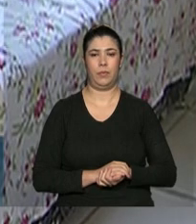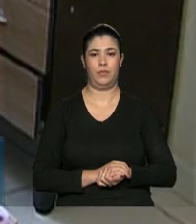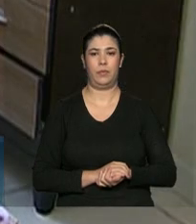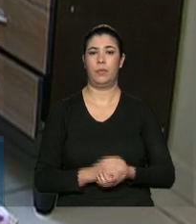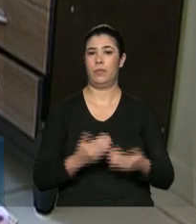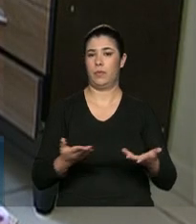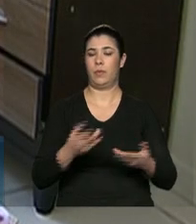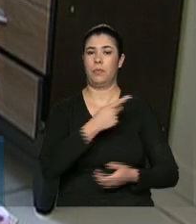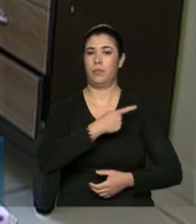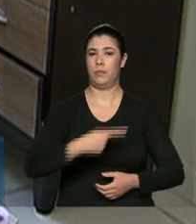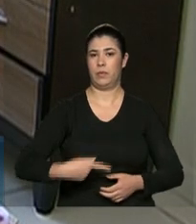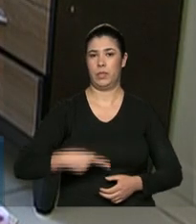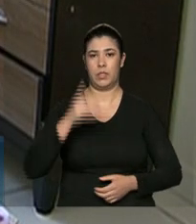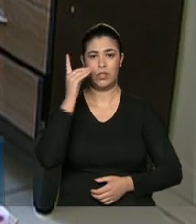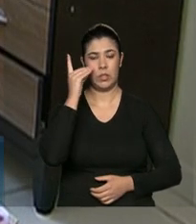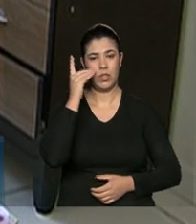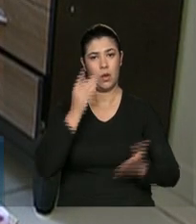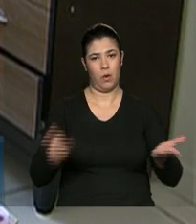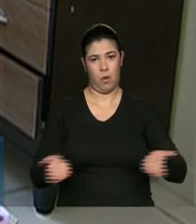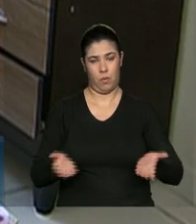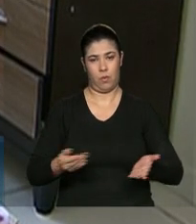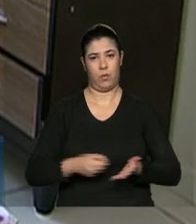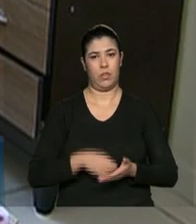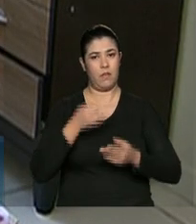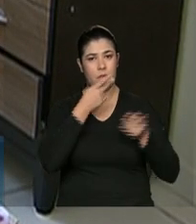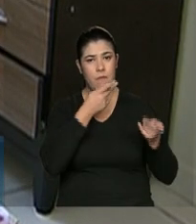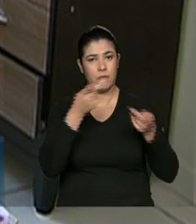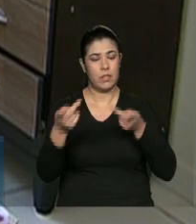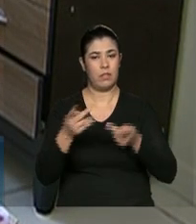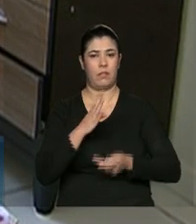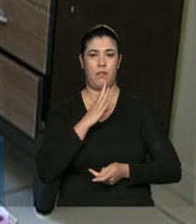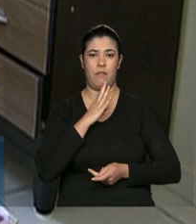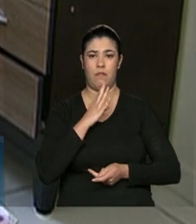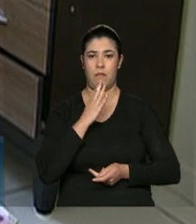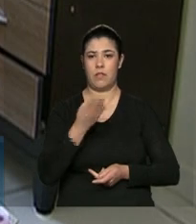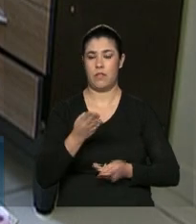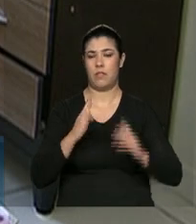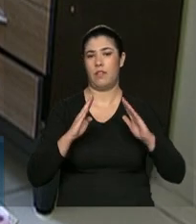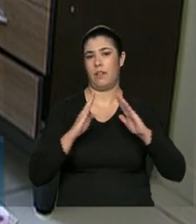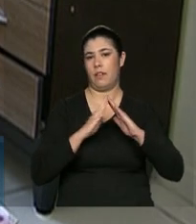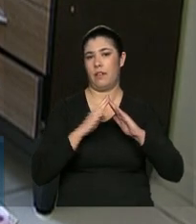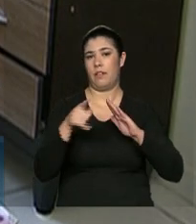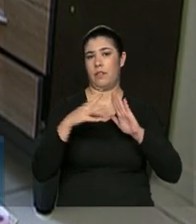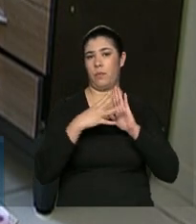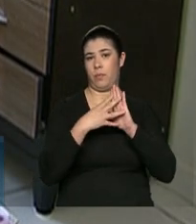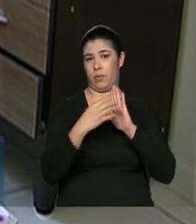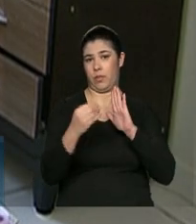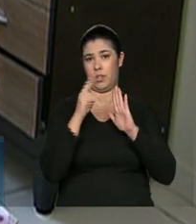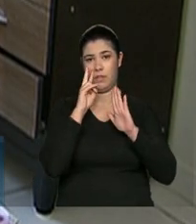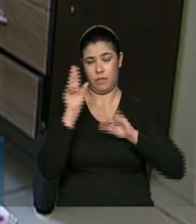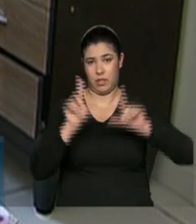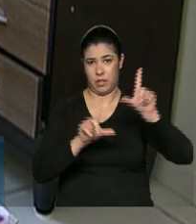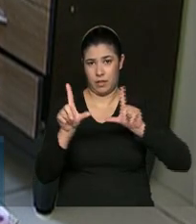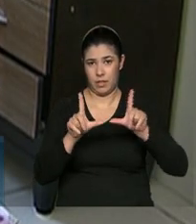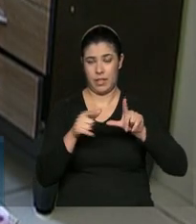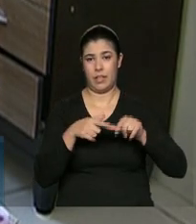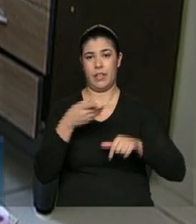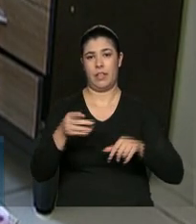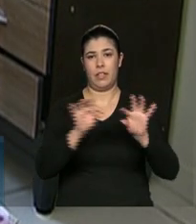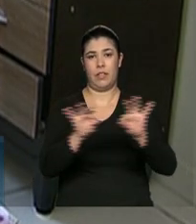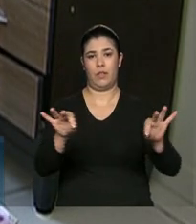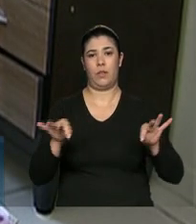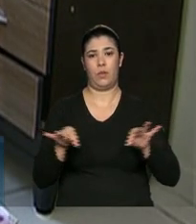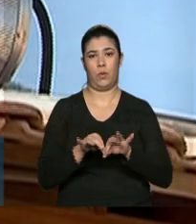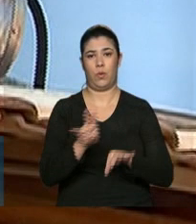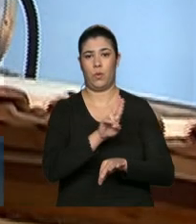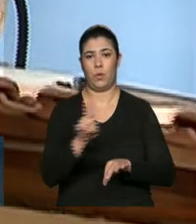Portanto, a presidenta Dilma Rousseff está conhecendo um modelo dessa casa que você está vendo aí nas imagens, no residencial Pérola,